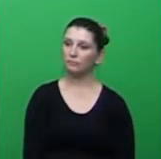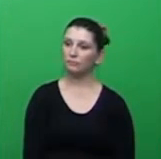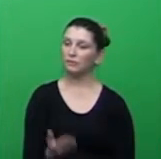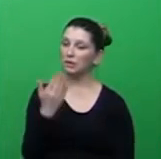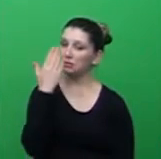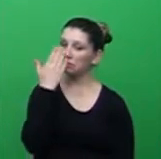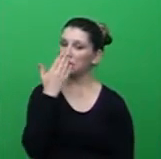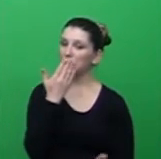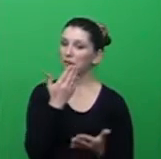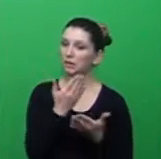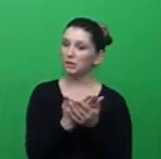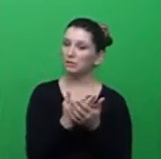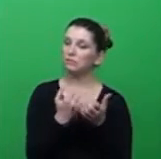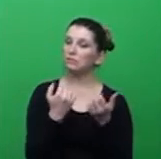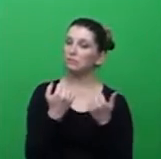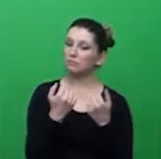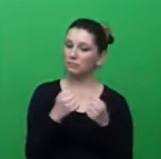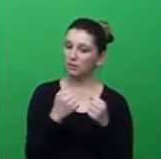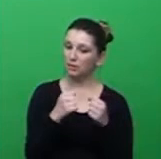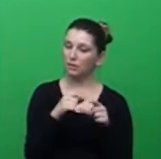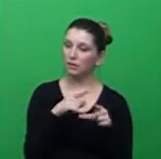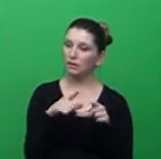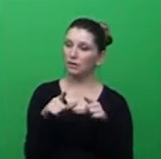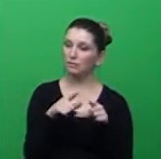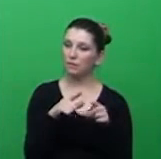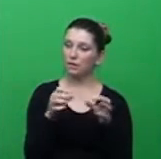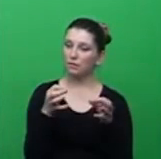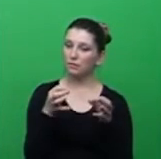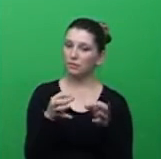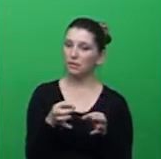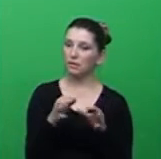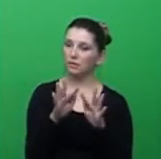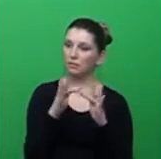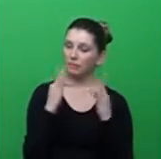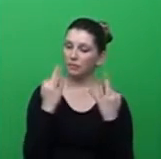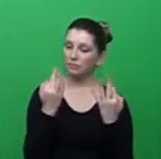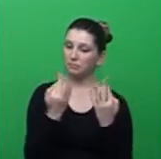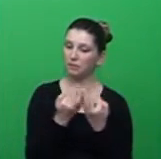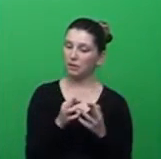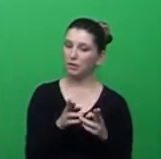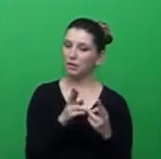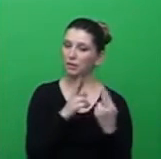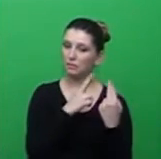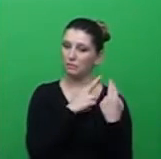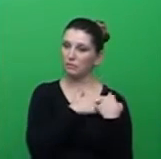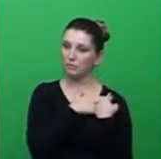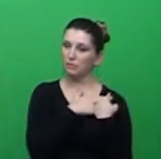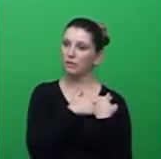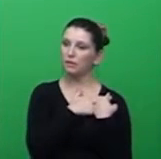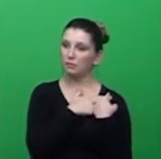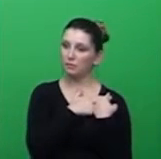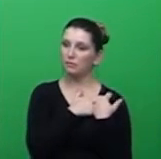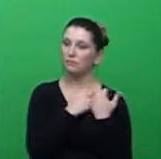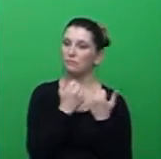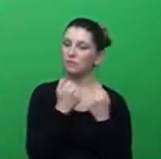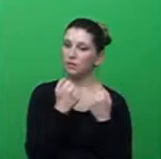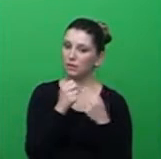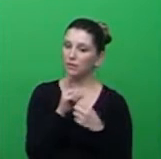que nós devemos trabalhar. Também trazer para a família a responsabilidade no que diz respeito ao